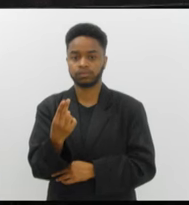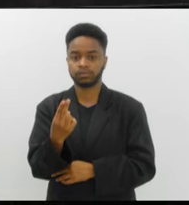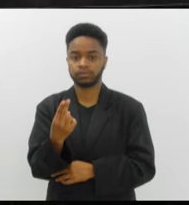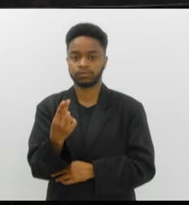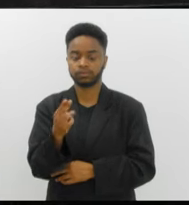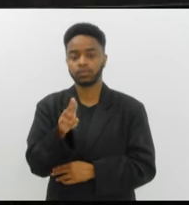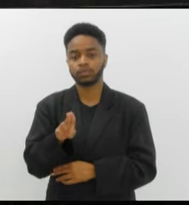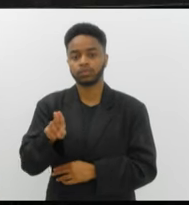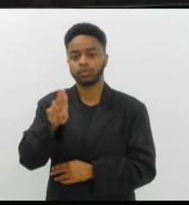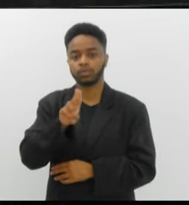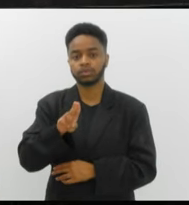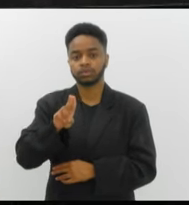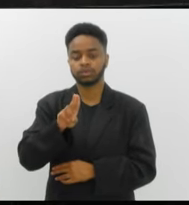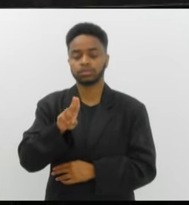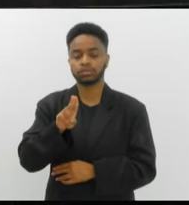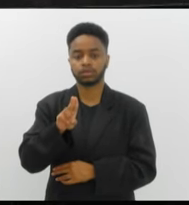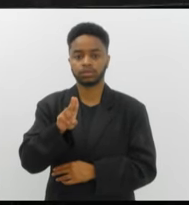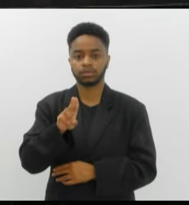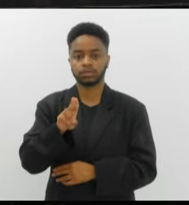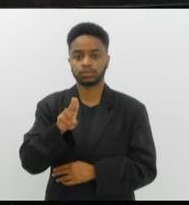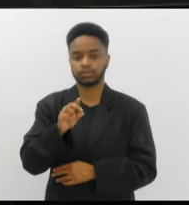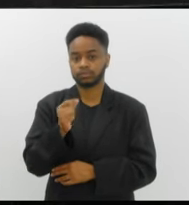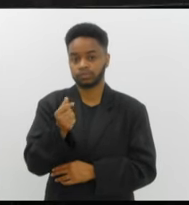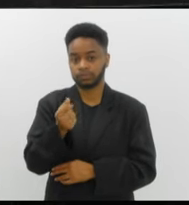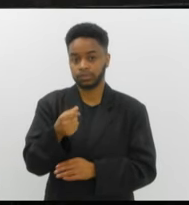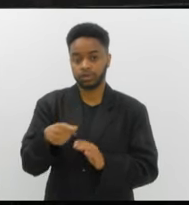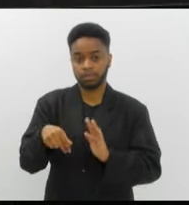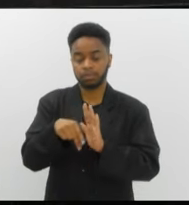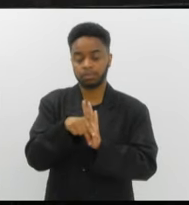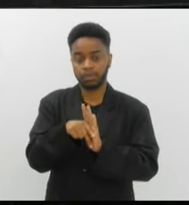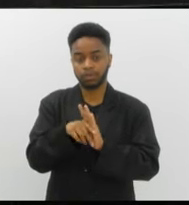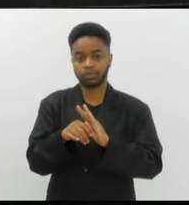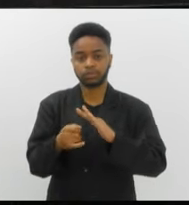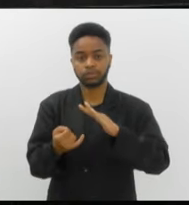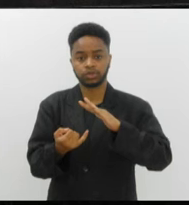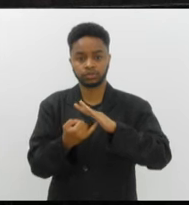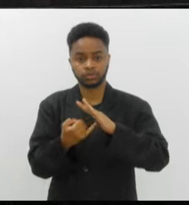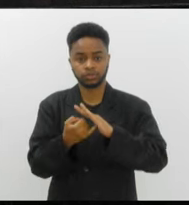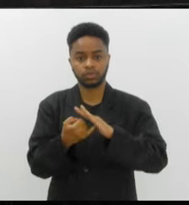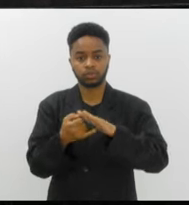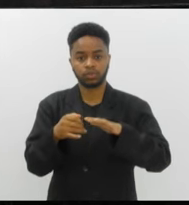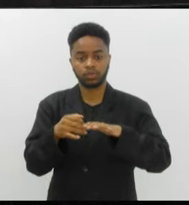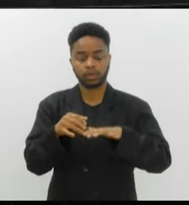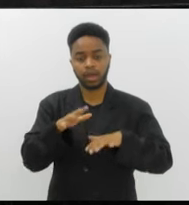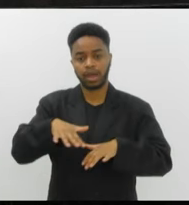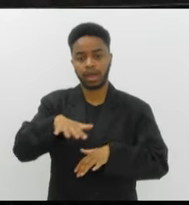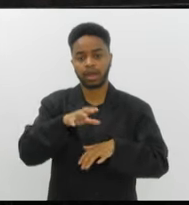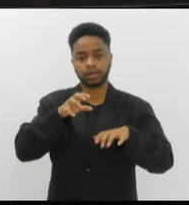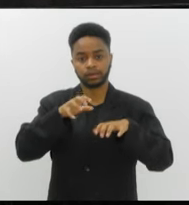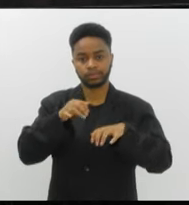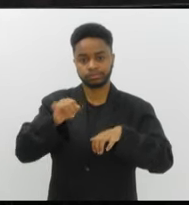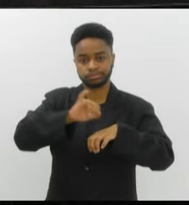os recursos da região, do Instituto da Região Metropolitana.